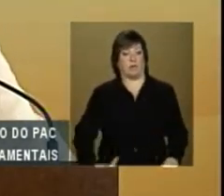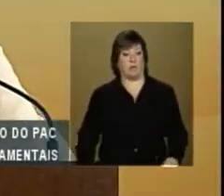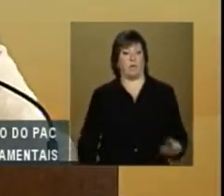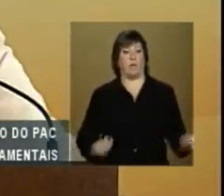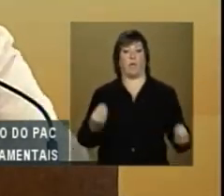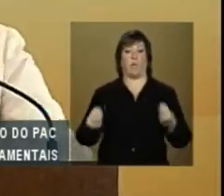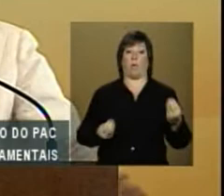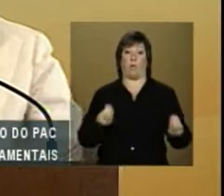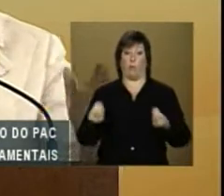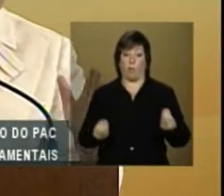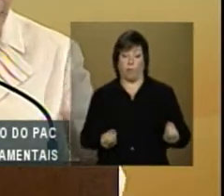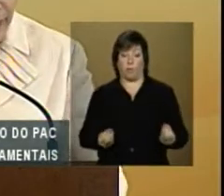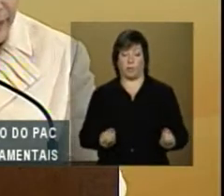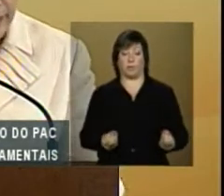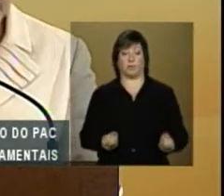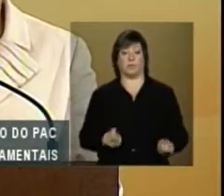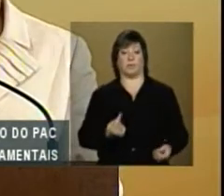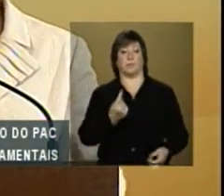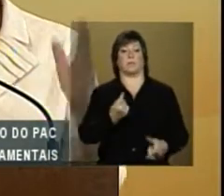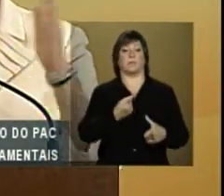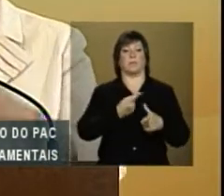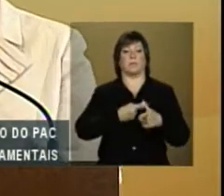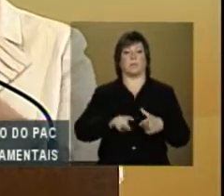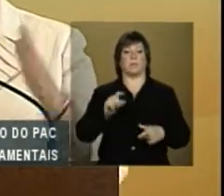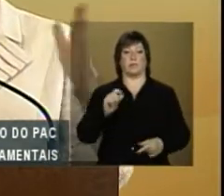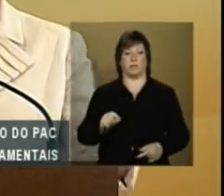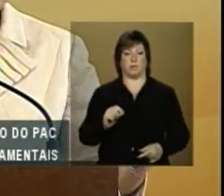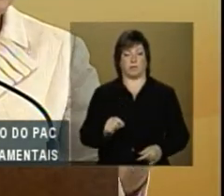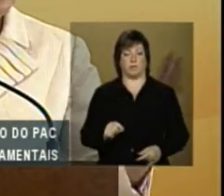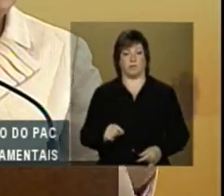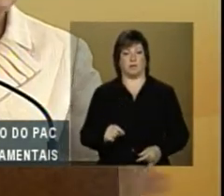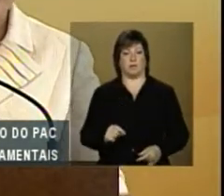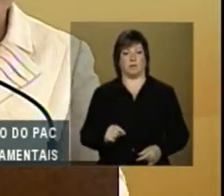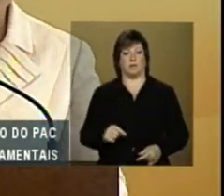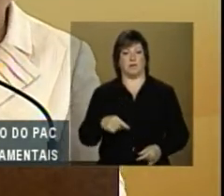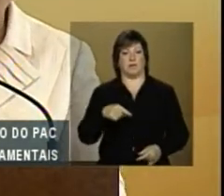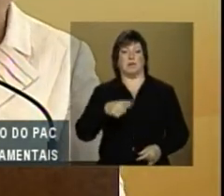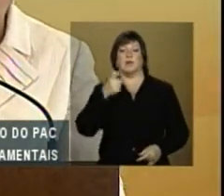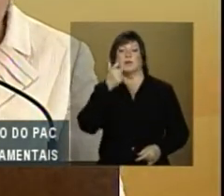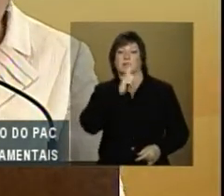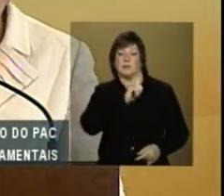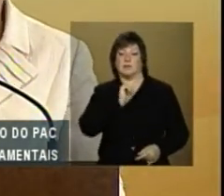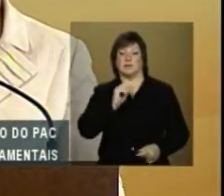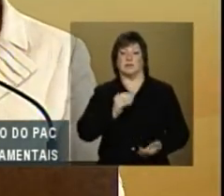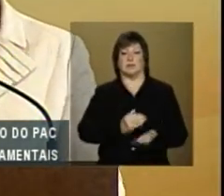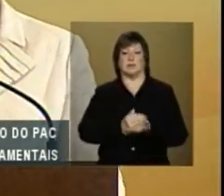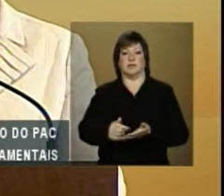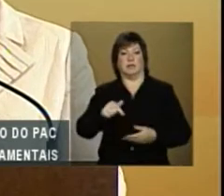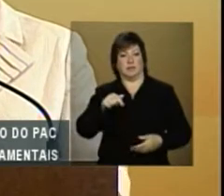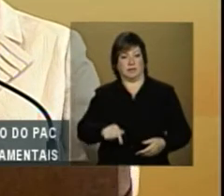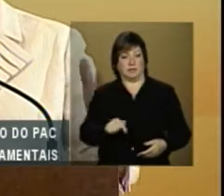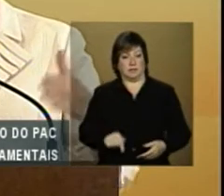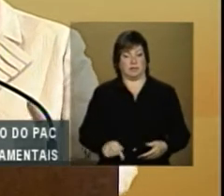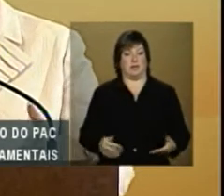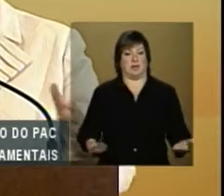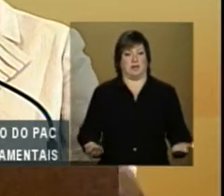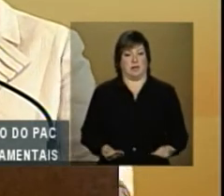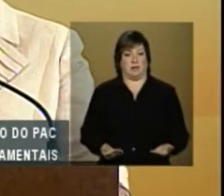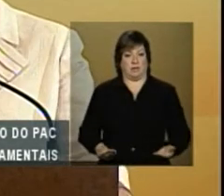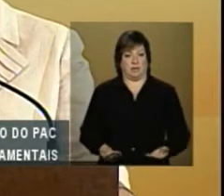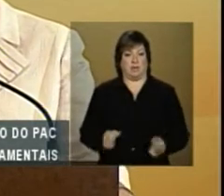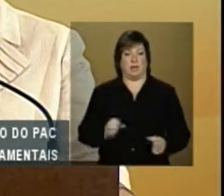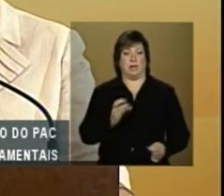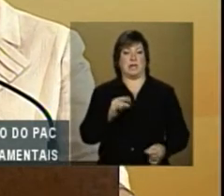sendo um problema que assumiria essa dimensão que assumiu agora, que é